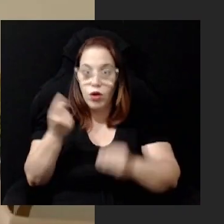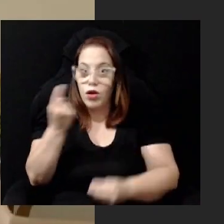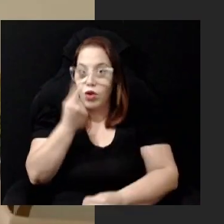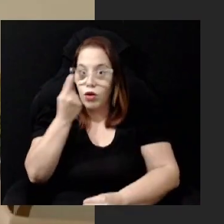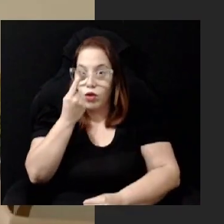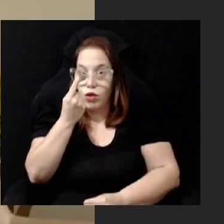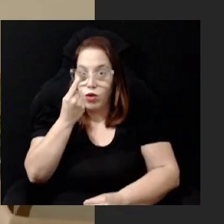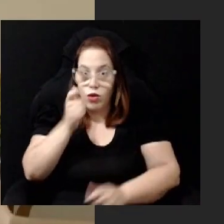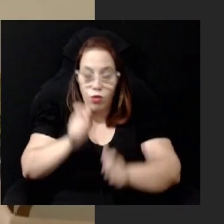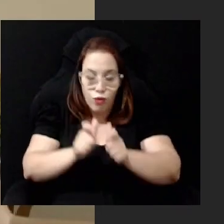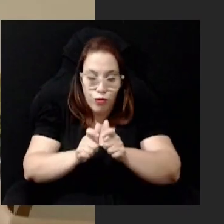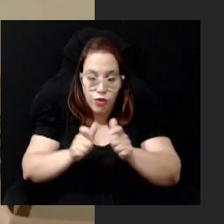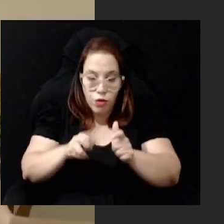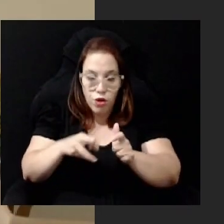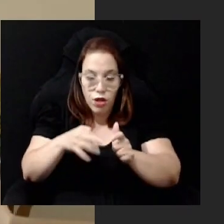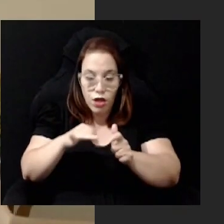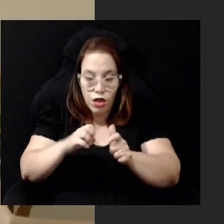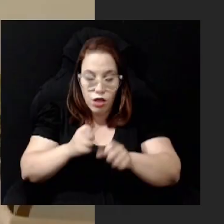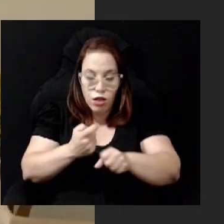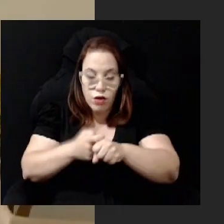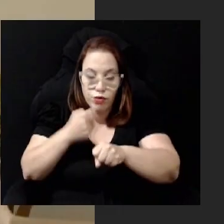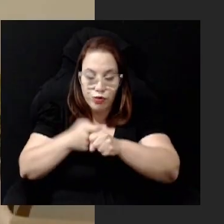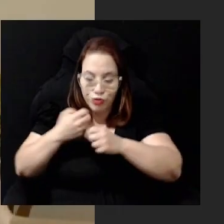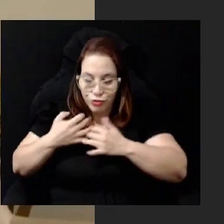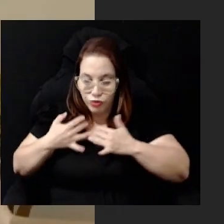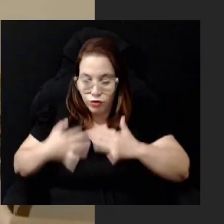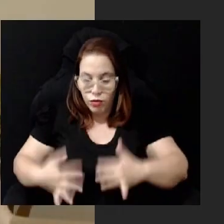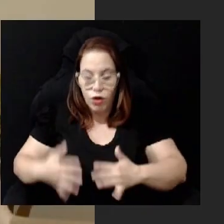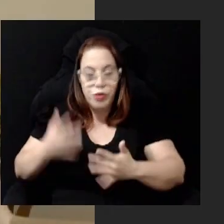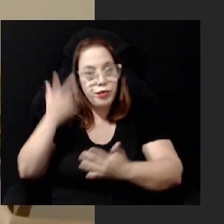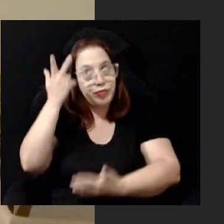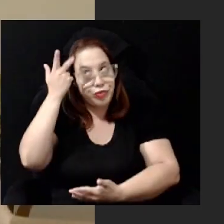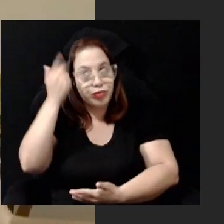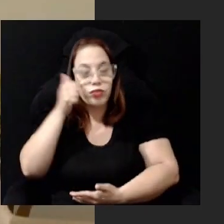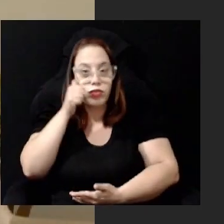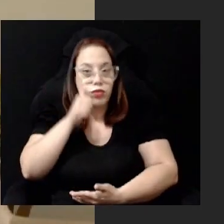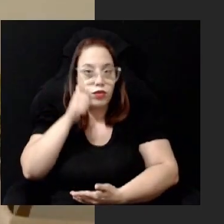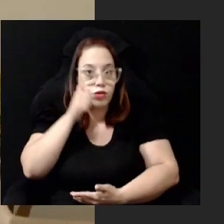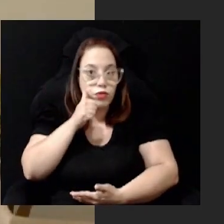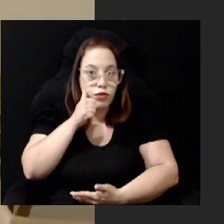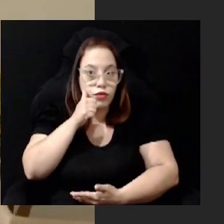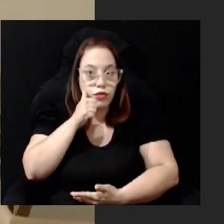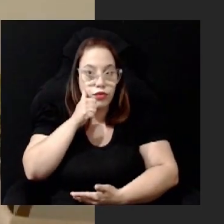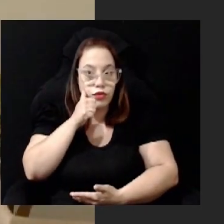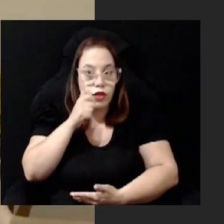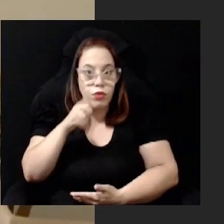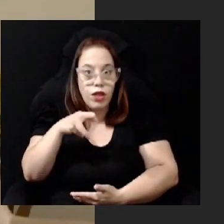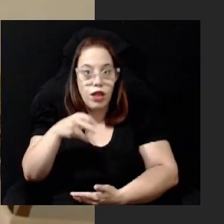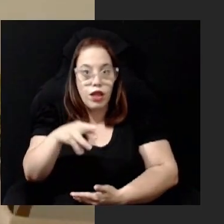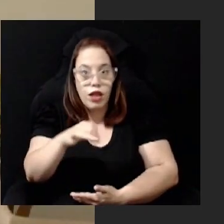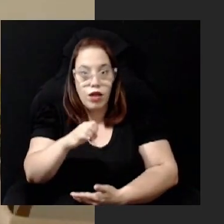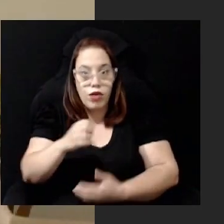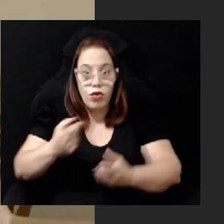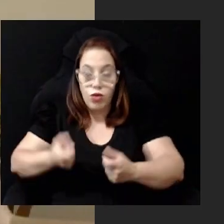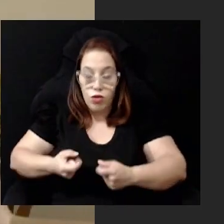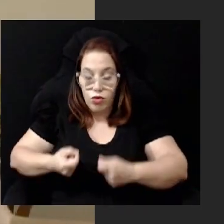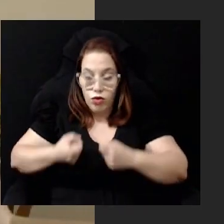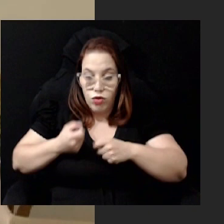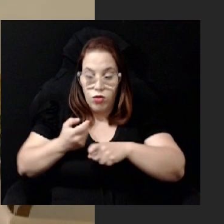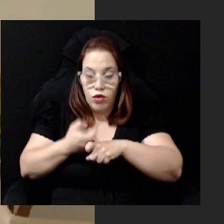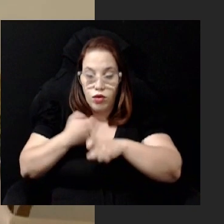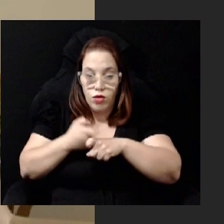que mais dão metástase para os ossos, então é o mais comum em mulheres e um dos que mais dão metástase nos ossos.